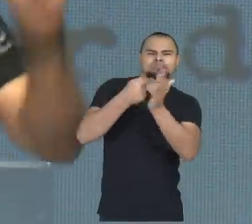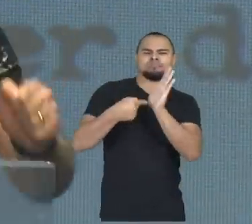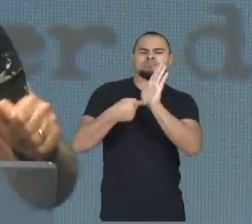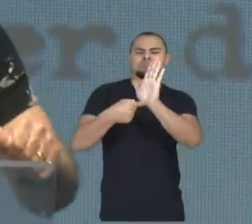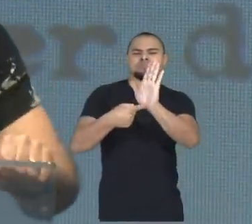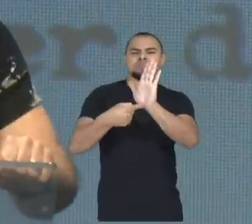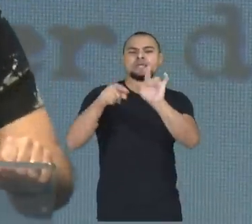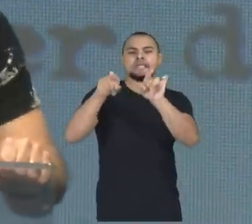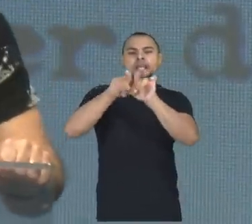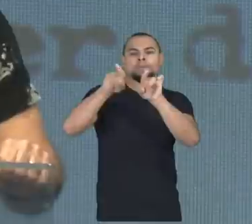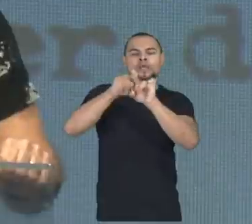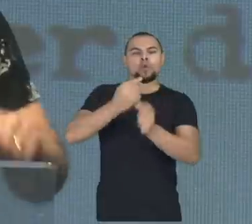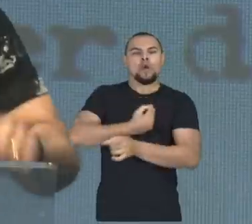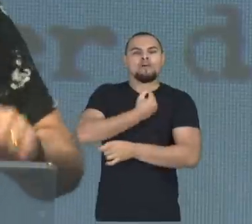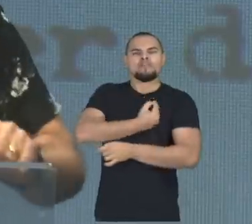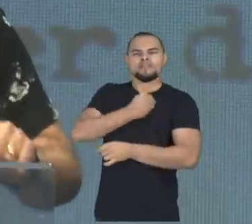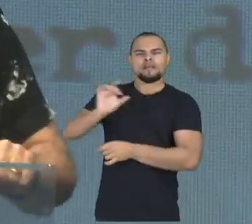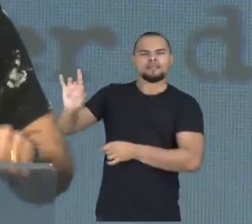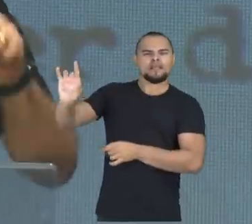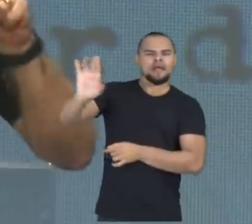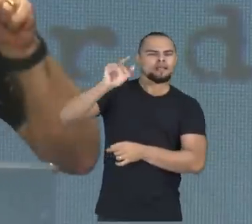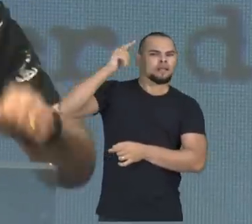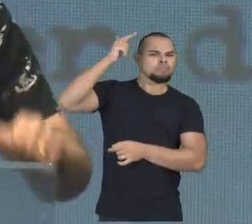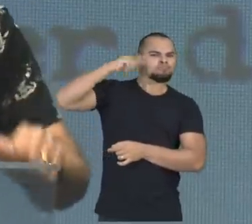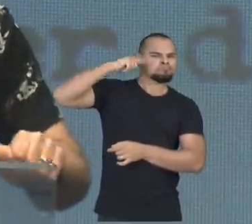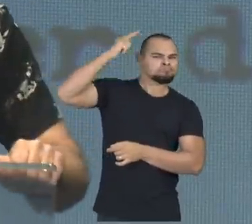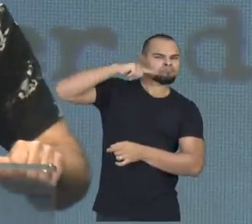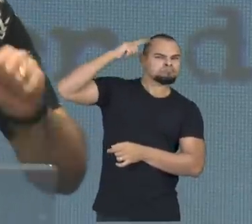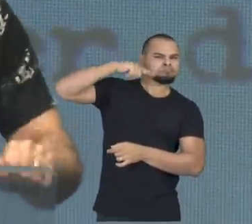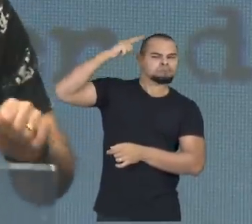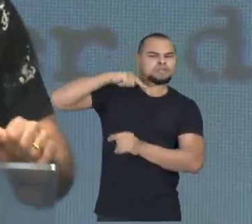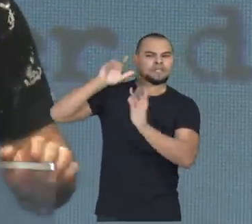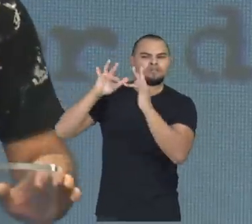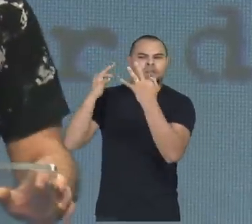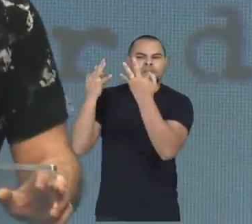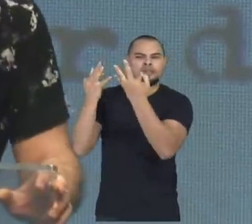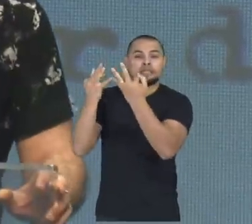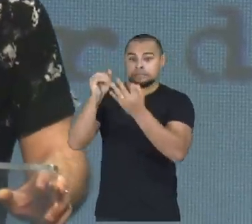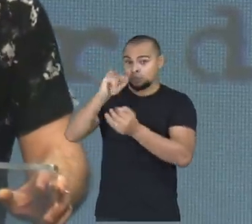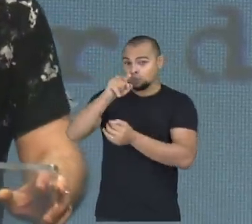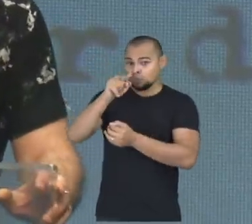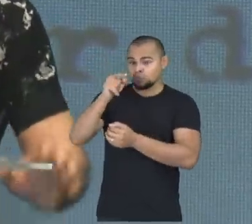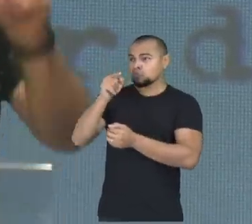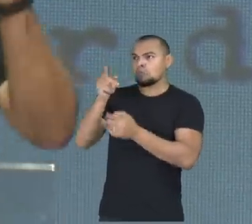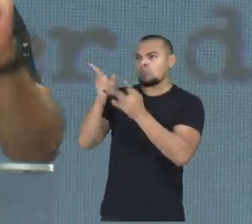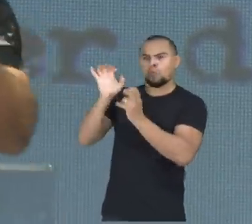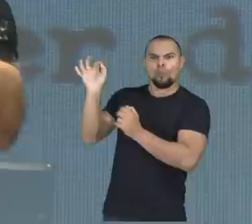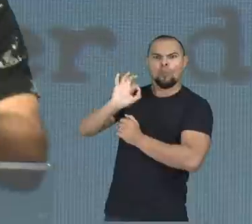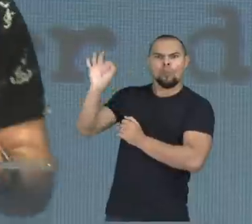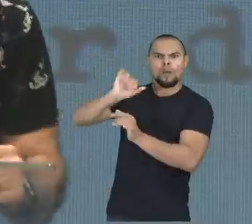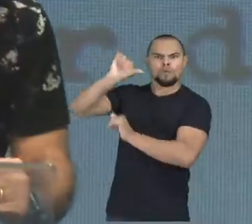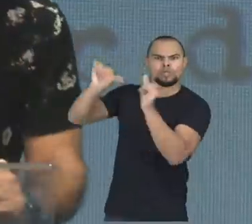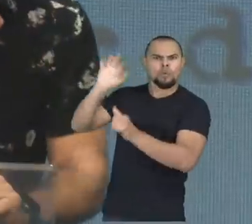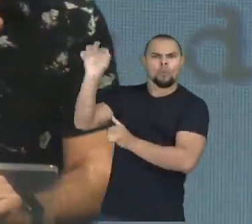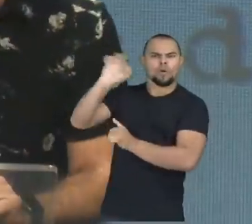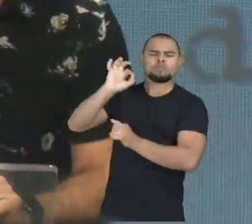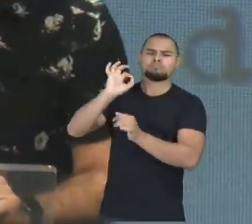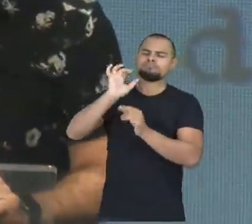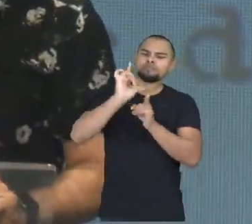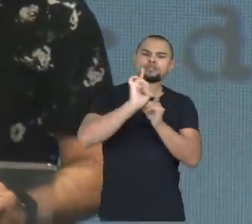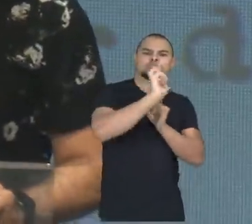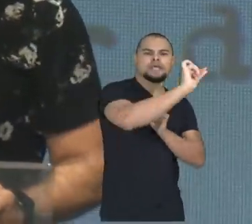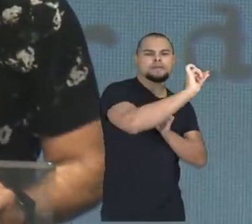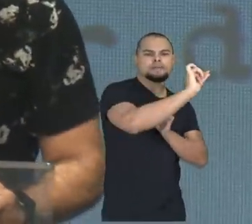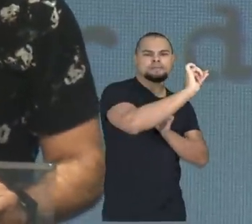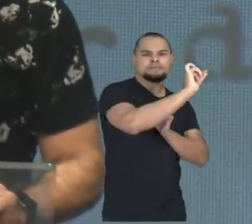com a vida dos seus líderes, especialmente a vida familiar, saia. Depois de exortar e não ver que houve arrependimento. Você tem